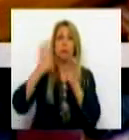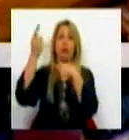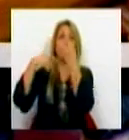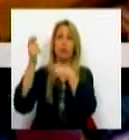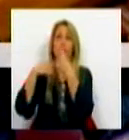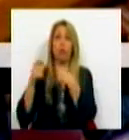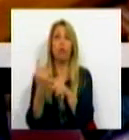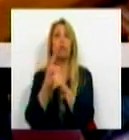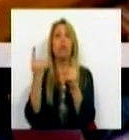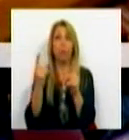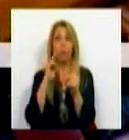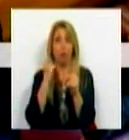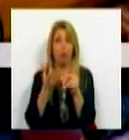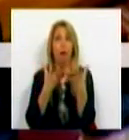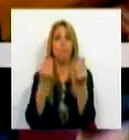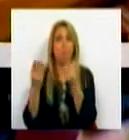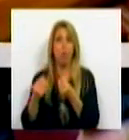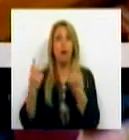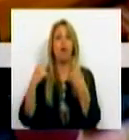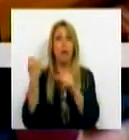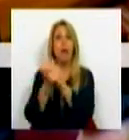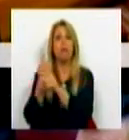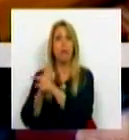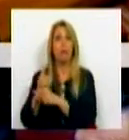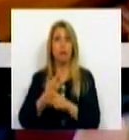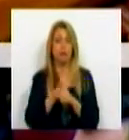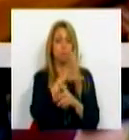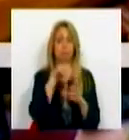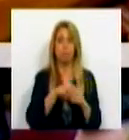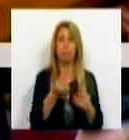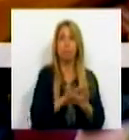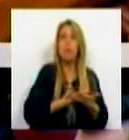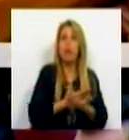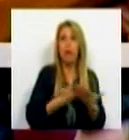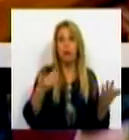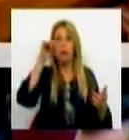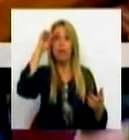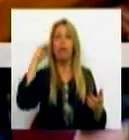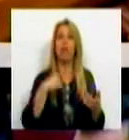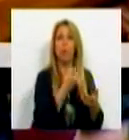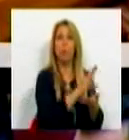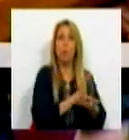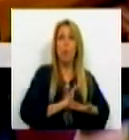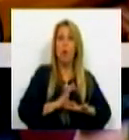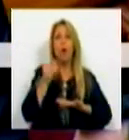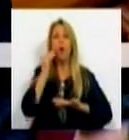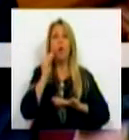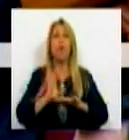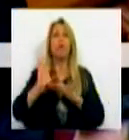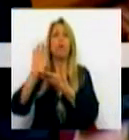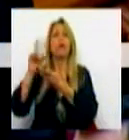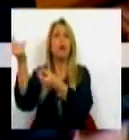delas têm também atividade no mercado interno e tiveram, por isso, mais dificuldades em financiar a sua expansão para mercados externos.